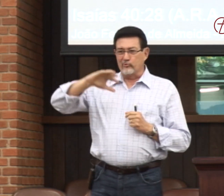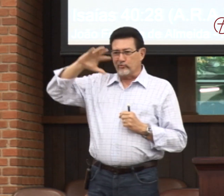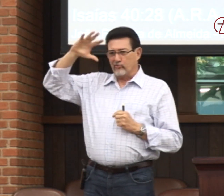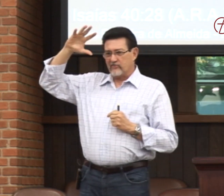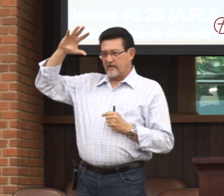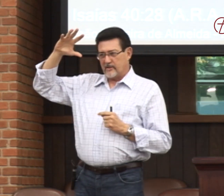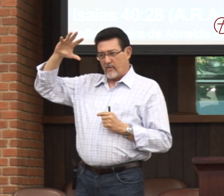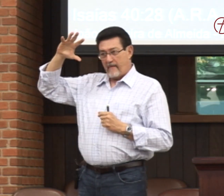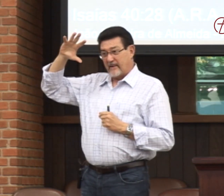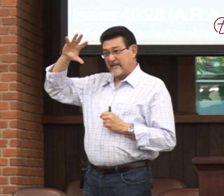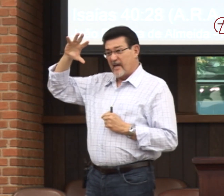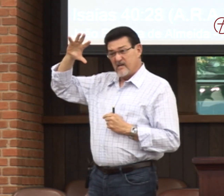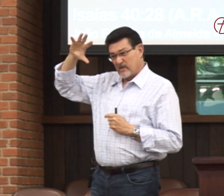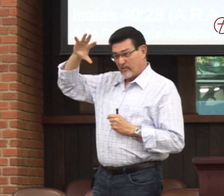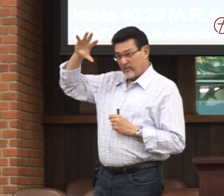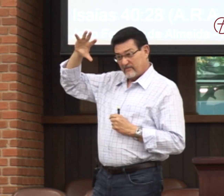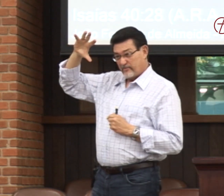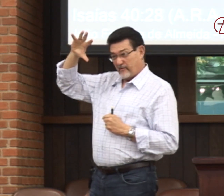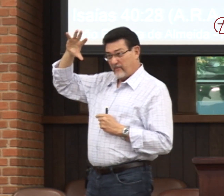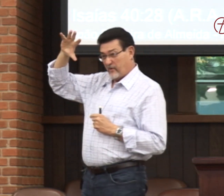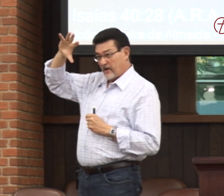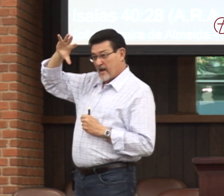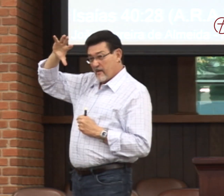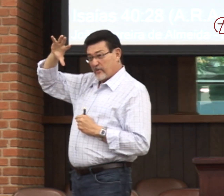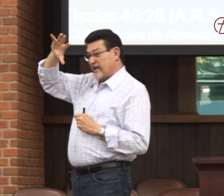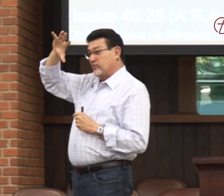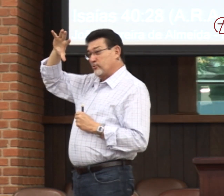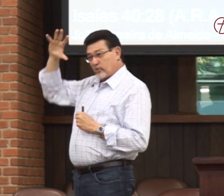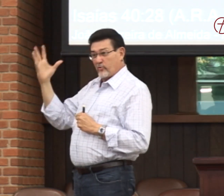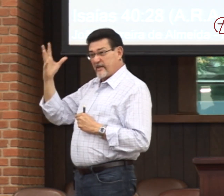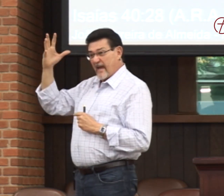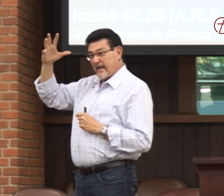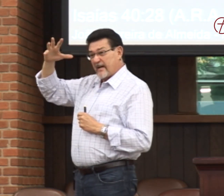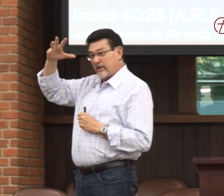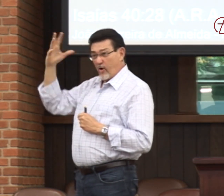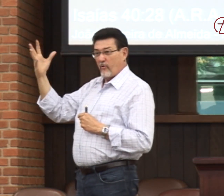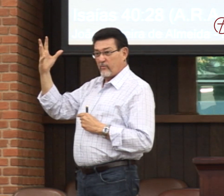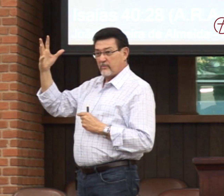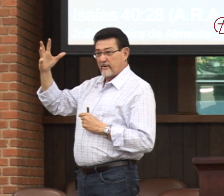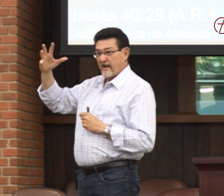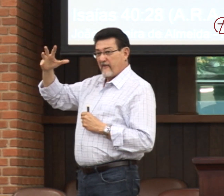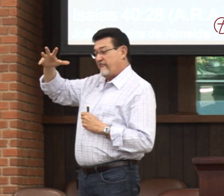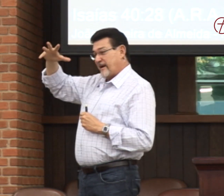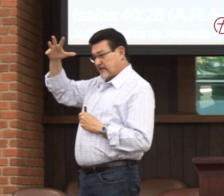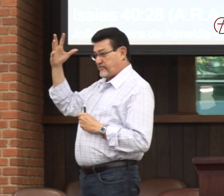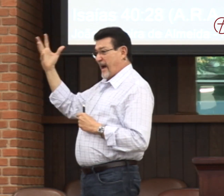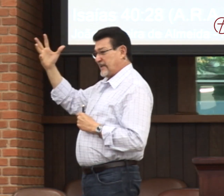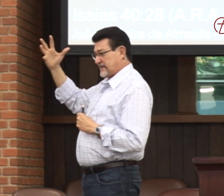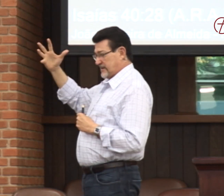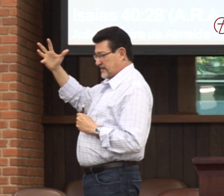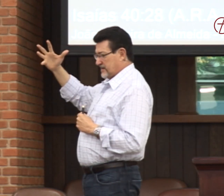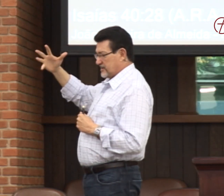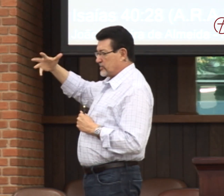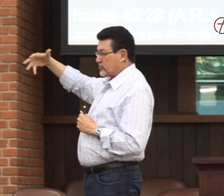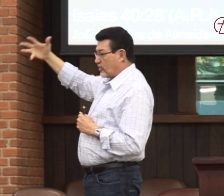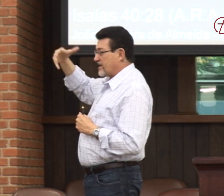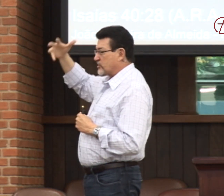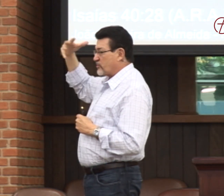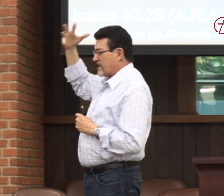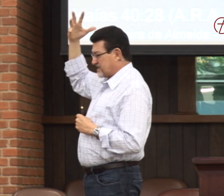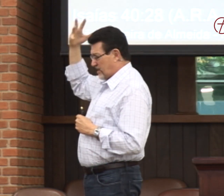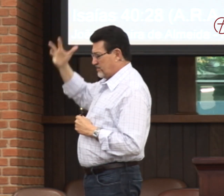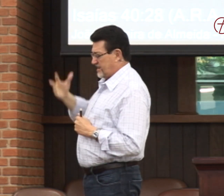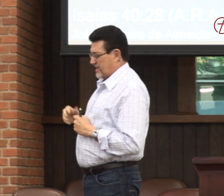porque tudo não é panteísmo por favor porque tudo o que ele criou faz parte de